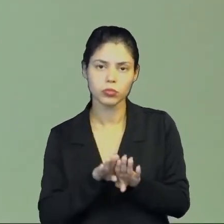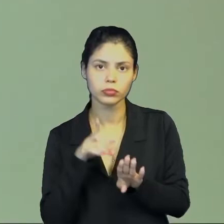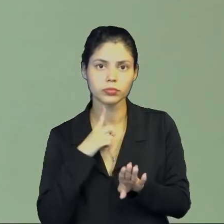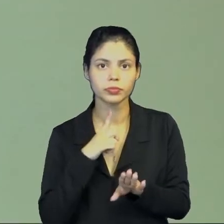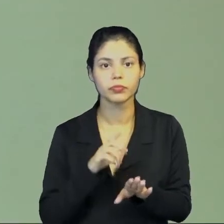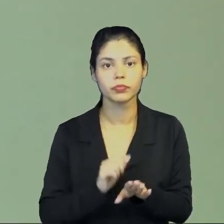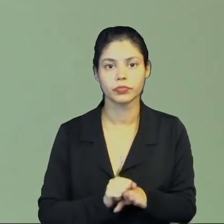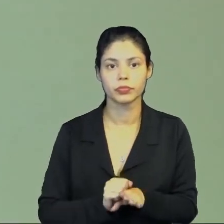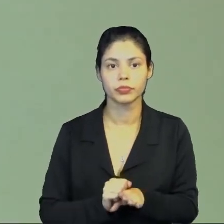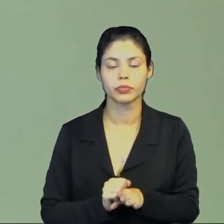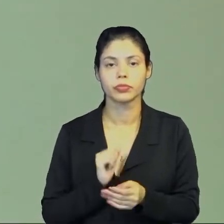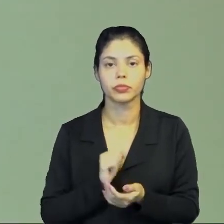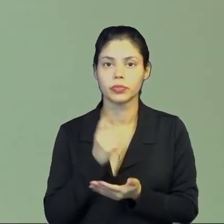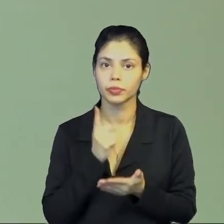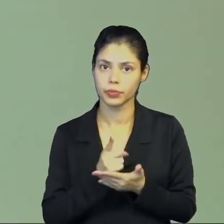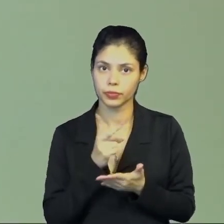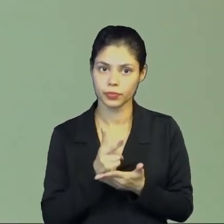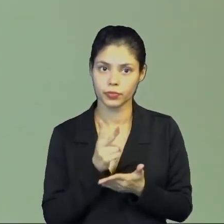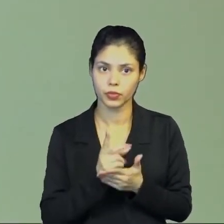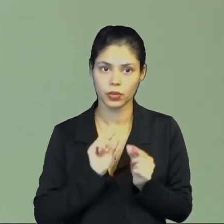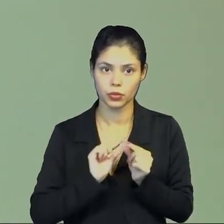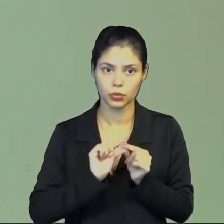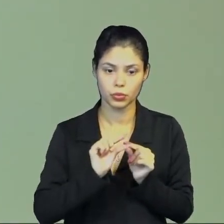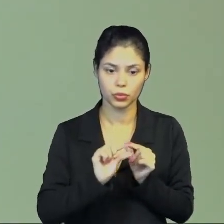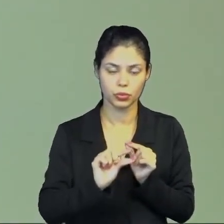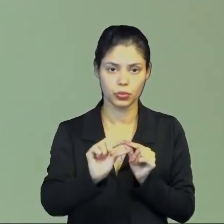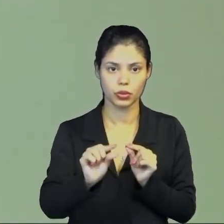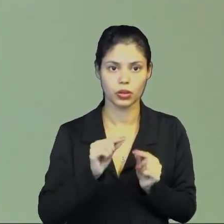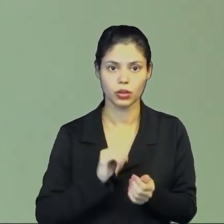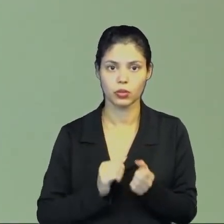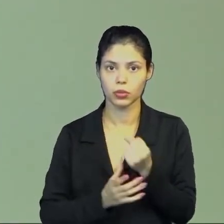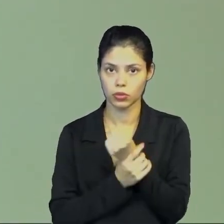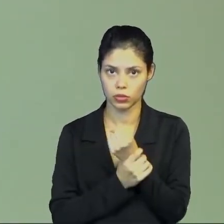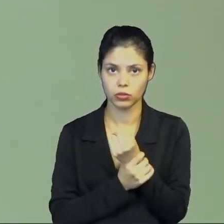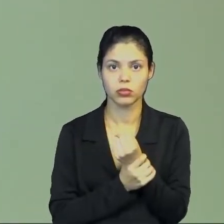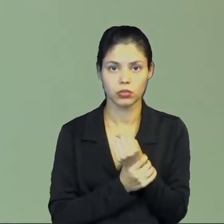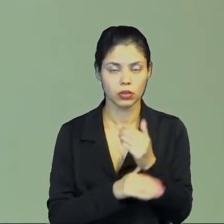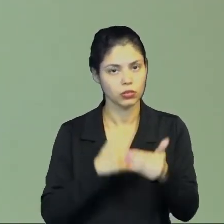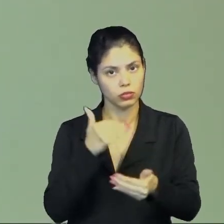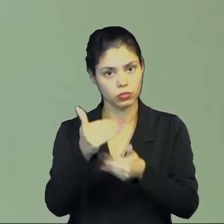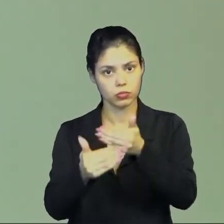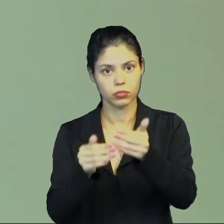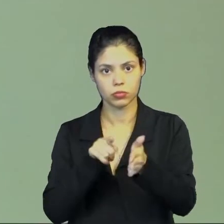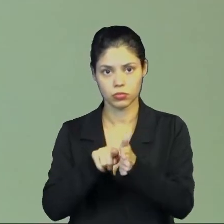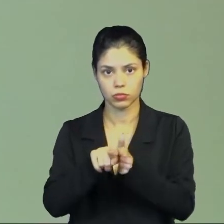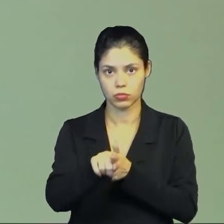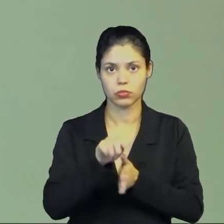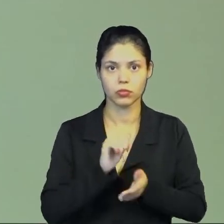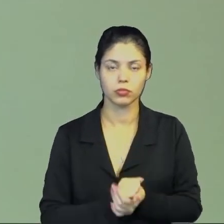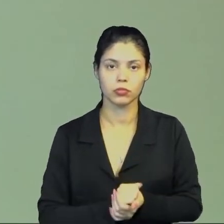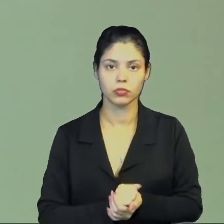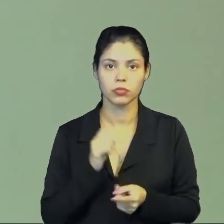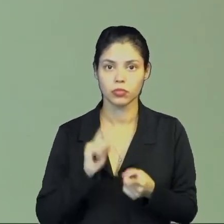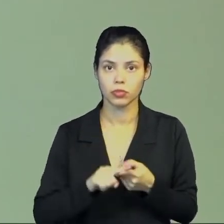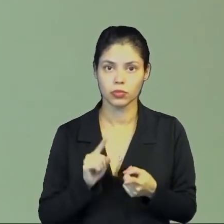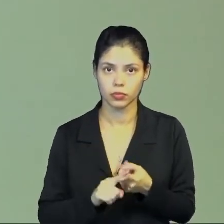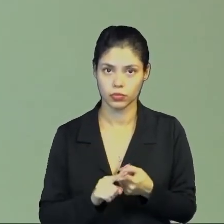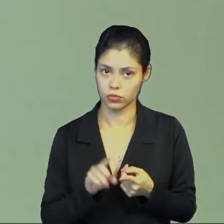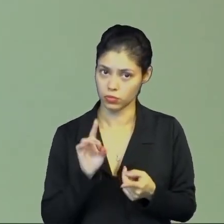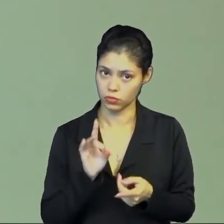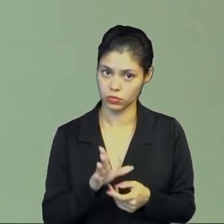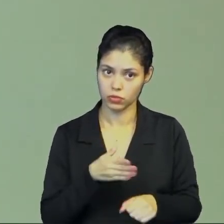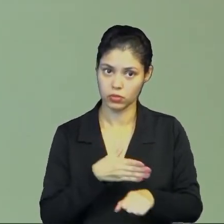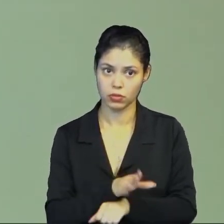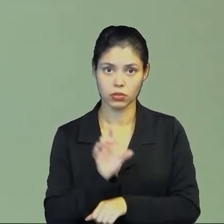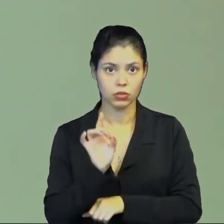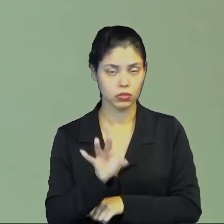vai lubrificar todo o canal da uretra para proteger o espermatozoide durante o seu caminho. Porque pelo canal da uretra não